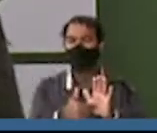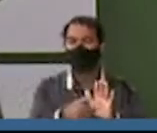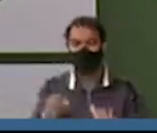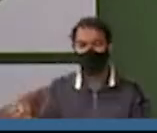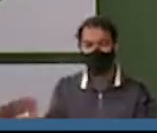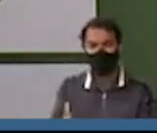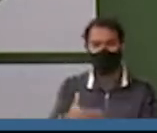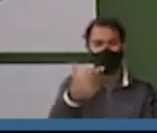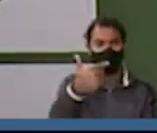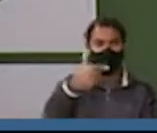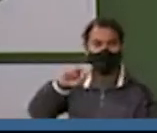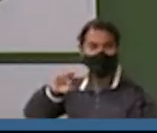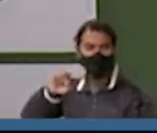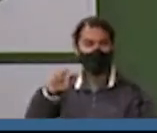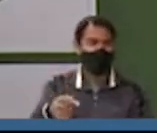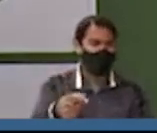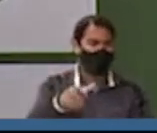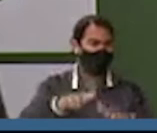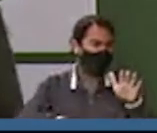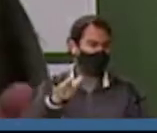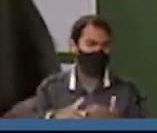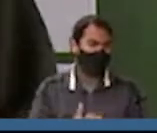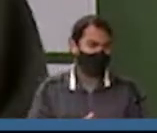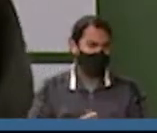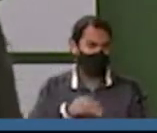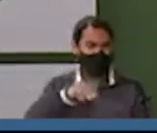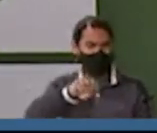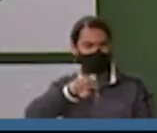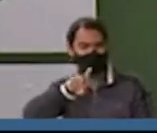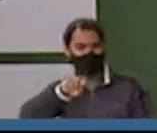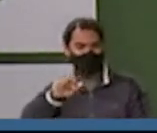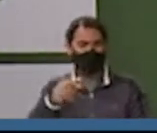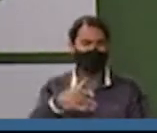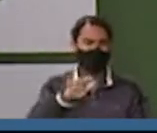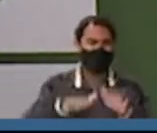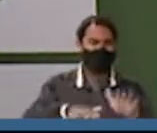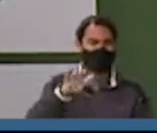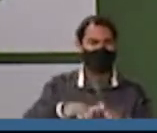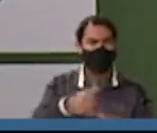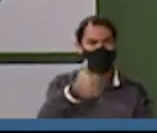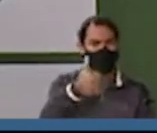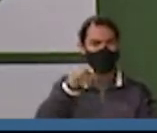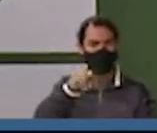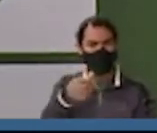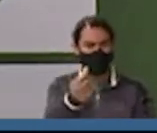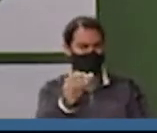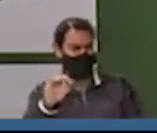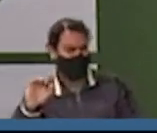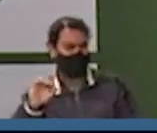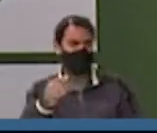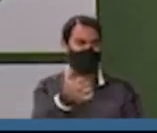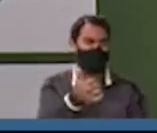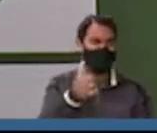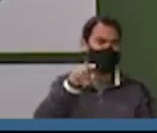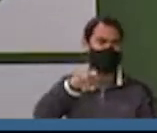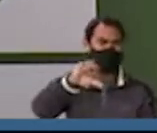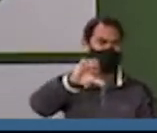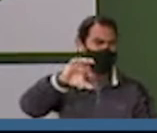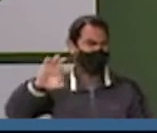por dia, nós tínhamos uma média de mais de 1.600, 1.800 casos novos por dia. Hoje nós estamos